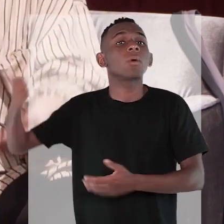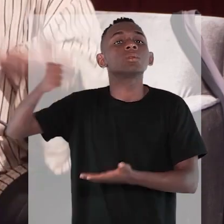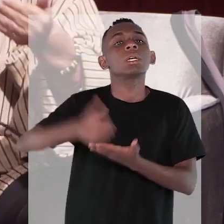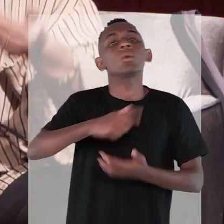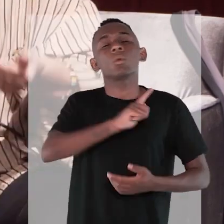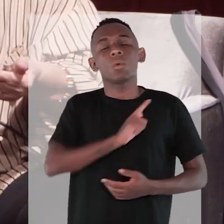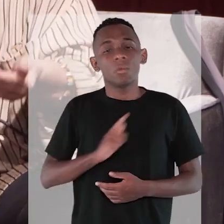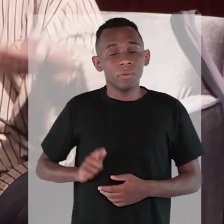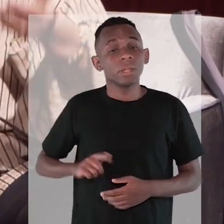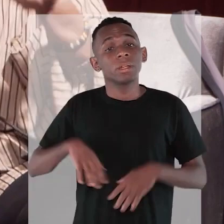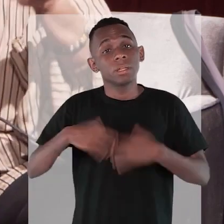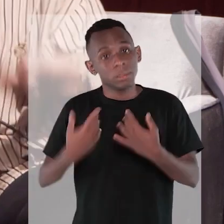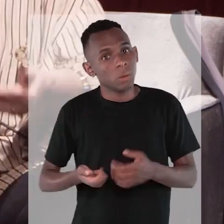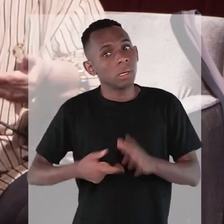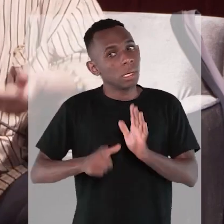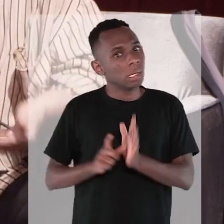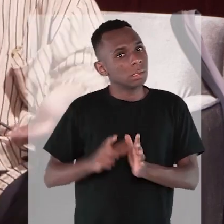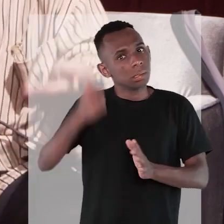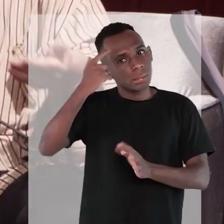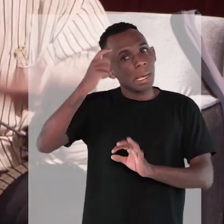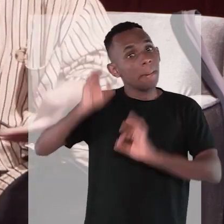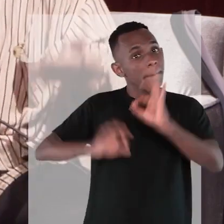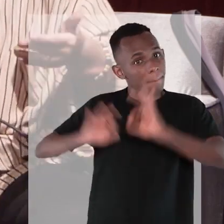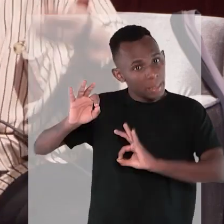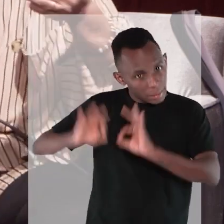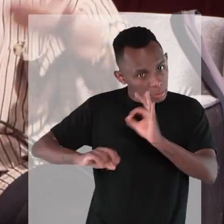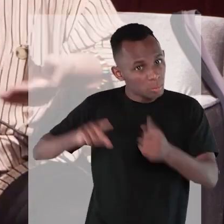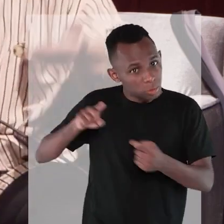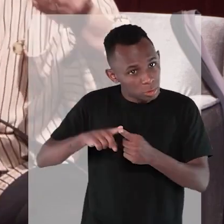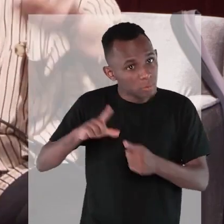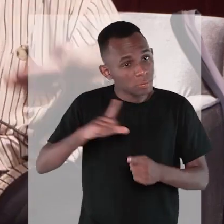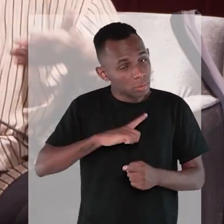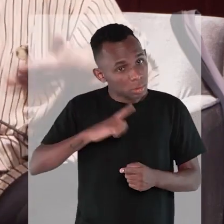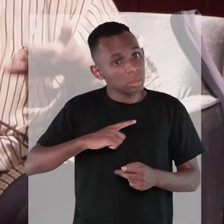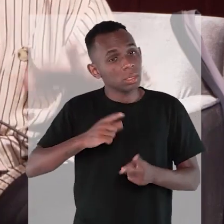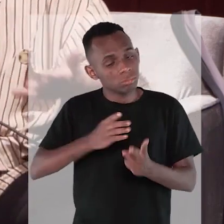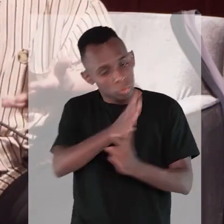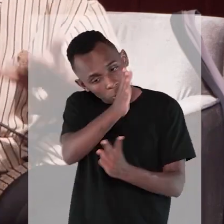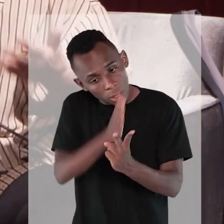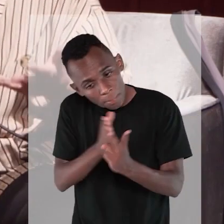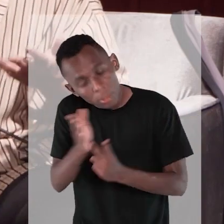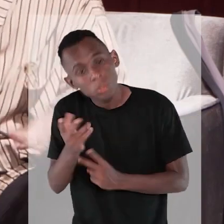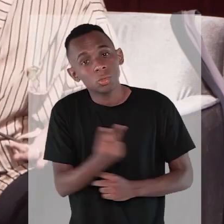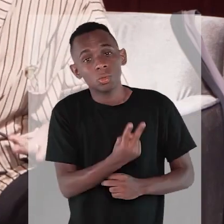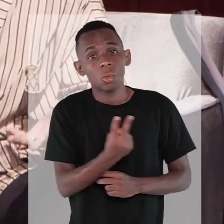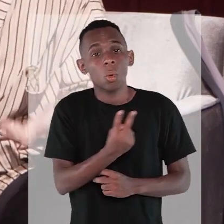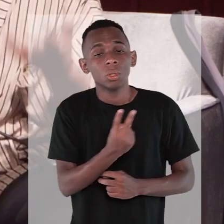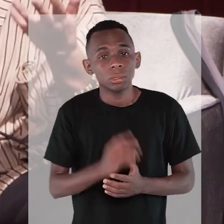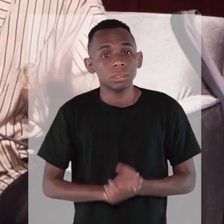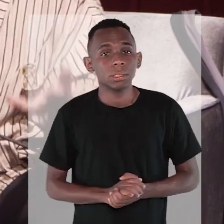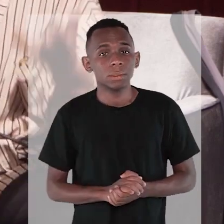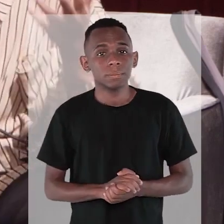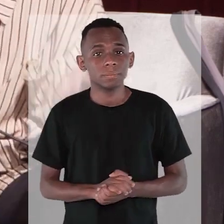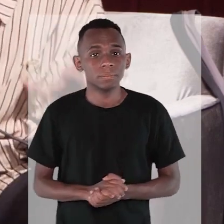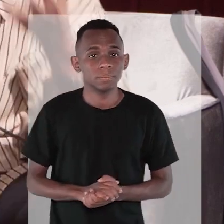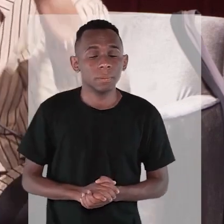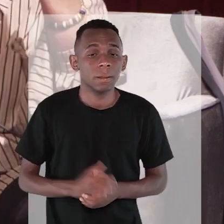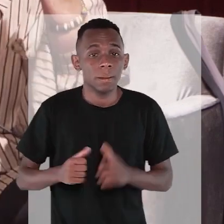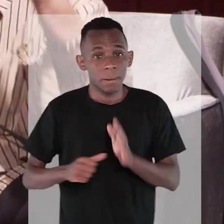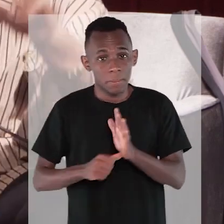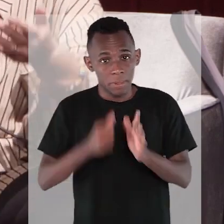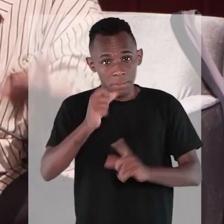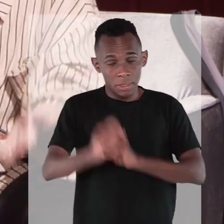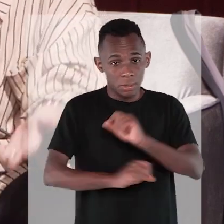ele é reacionário em dois sentidos. Ele é reacionário porque o reacionário tem duas âncoras, né? A